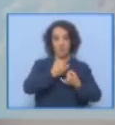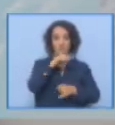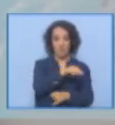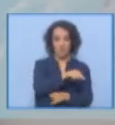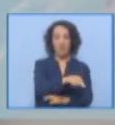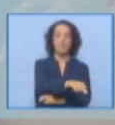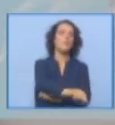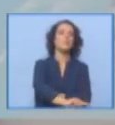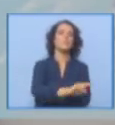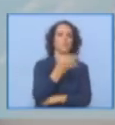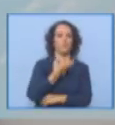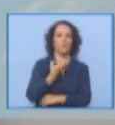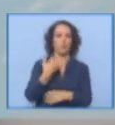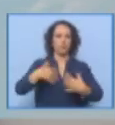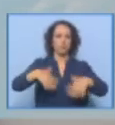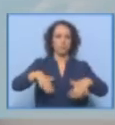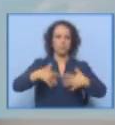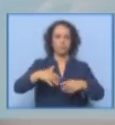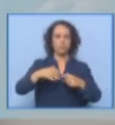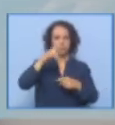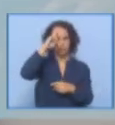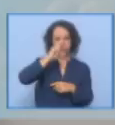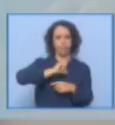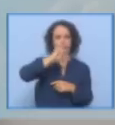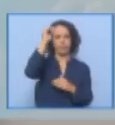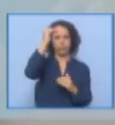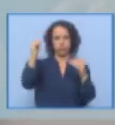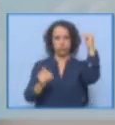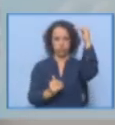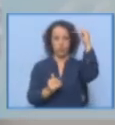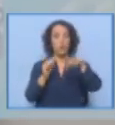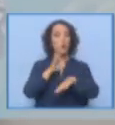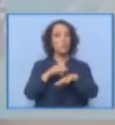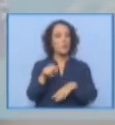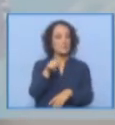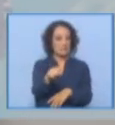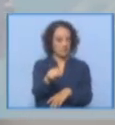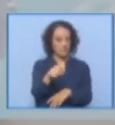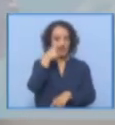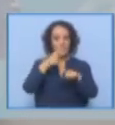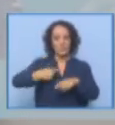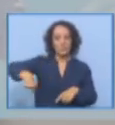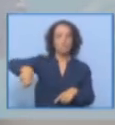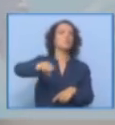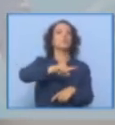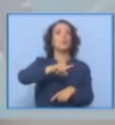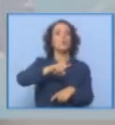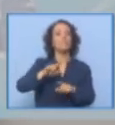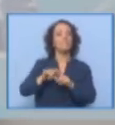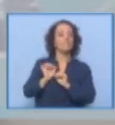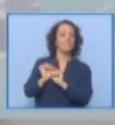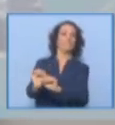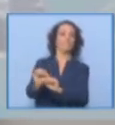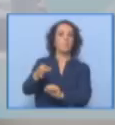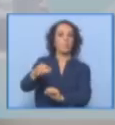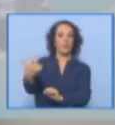volta com uma grande distância, diz respeito exatamente a essa rejeição em relação ao legado PT. Há uma